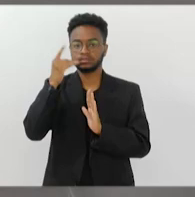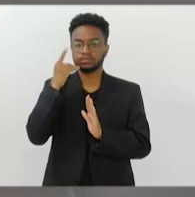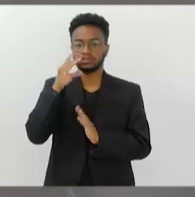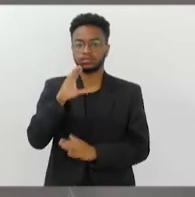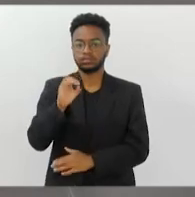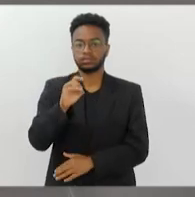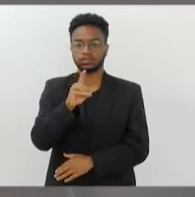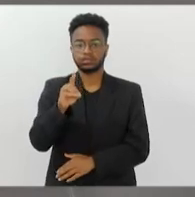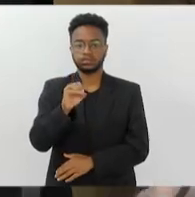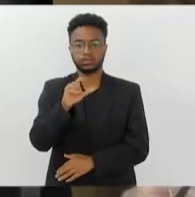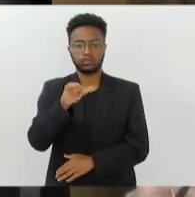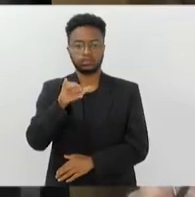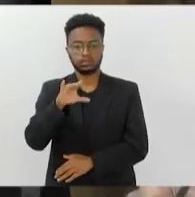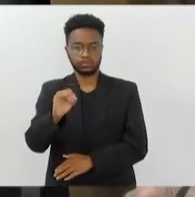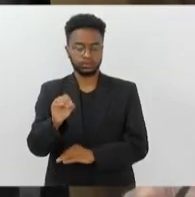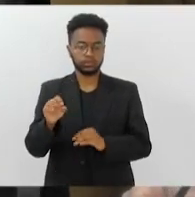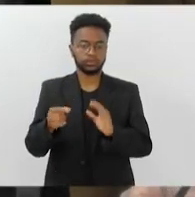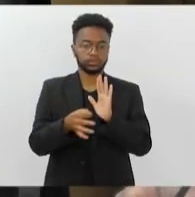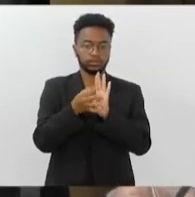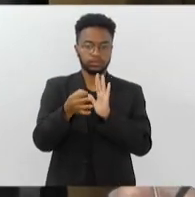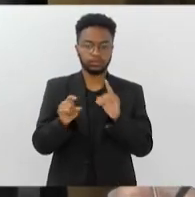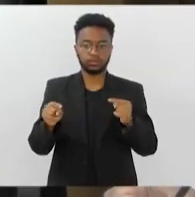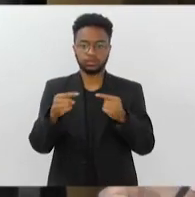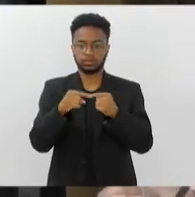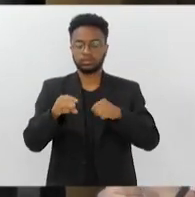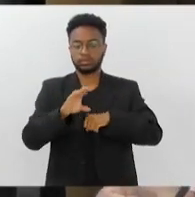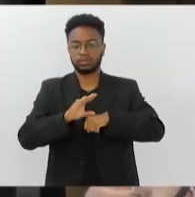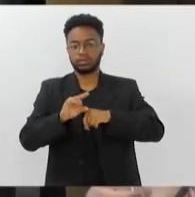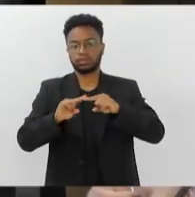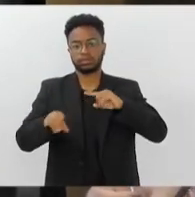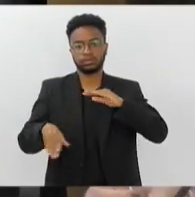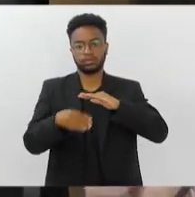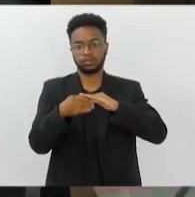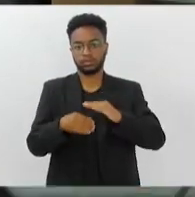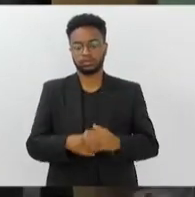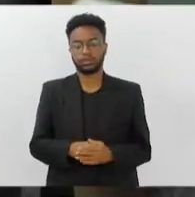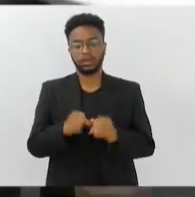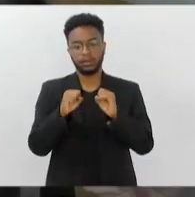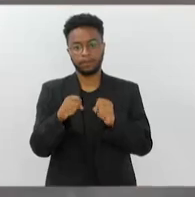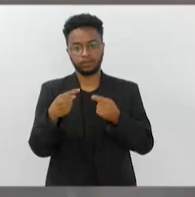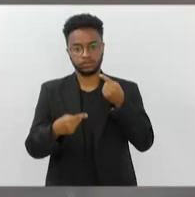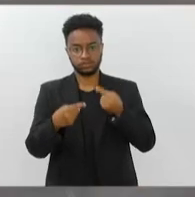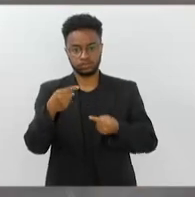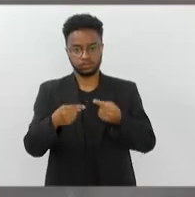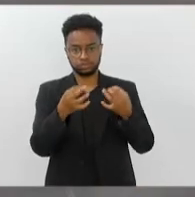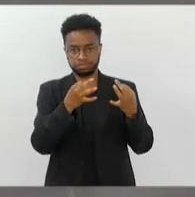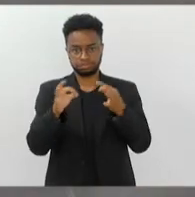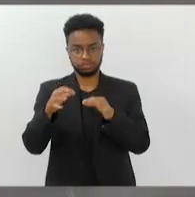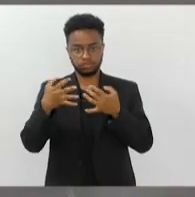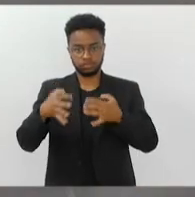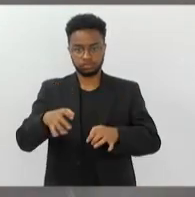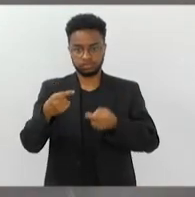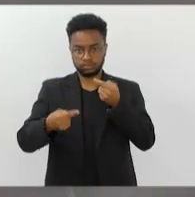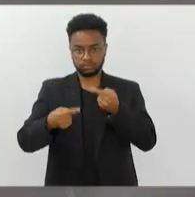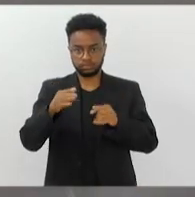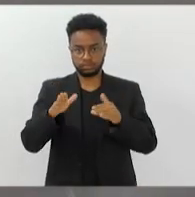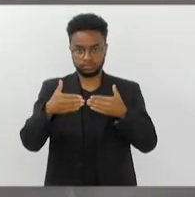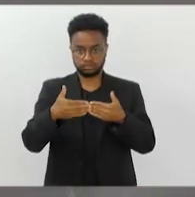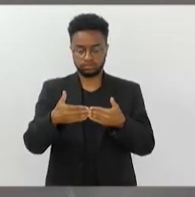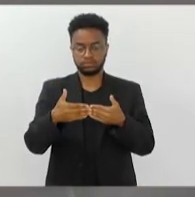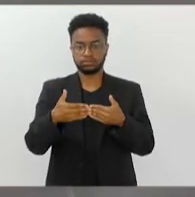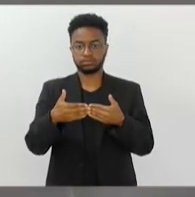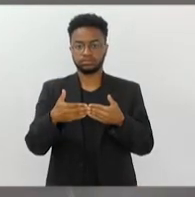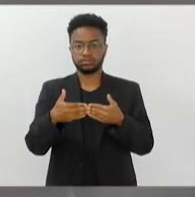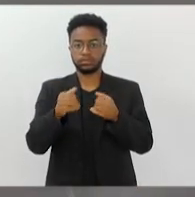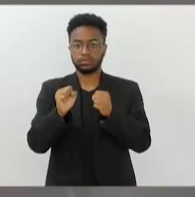Cozolino. Senhor presidente, parecer pela constitucionalidade com emendas. Em discussão. Não havendo quem queira discutir, encerrada a